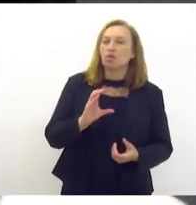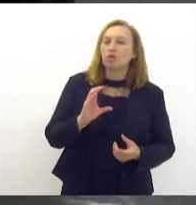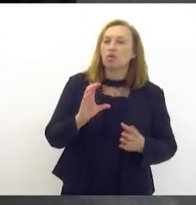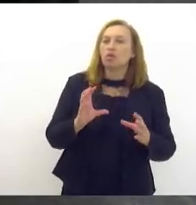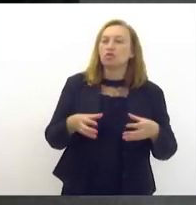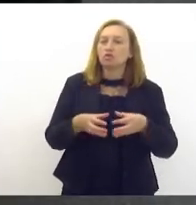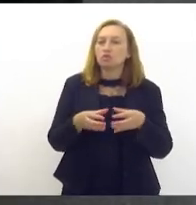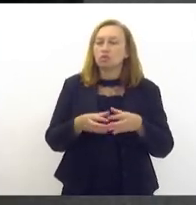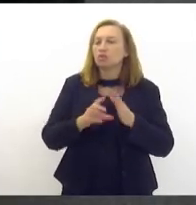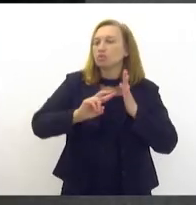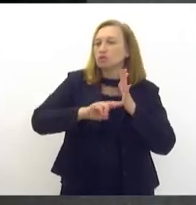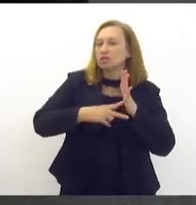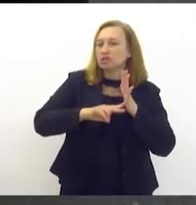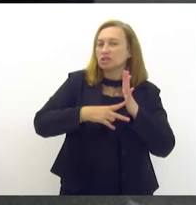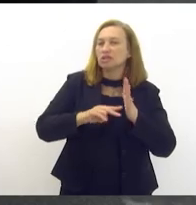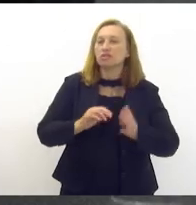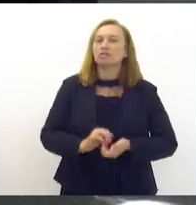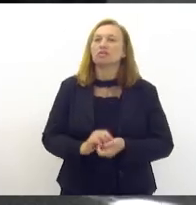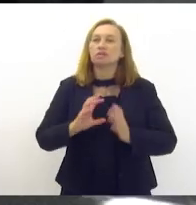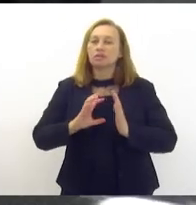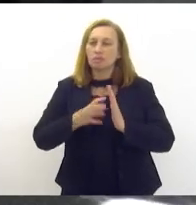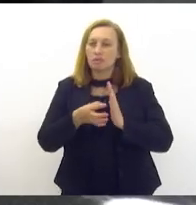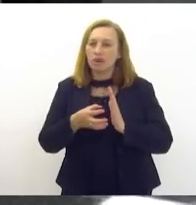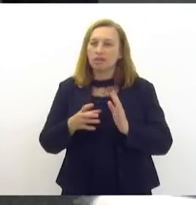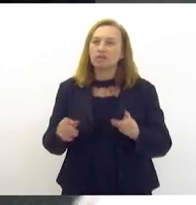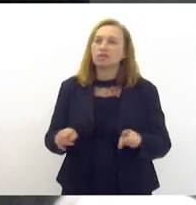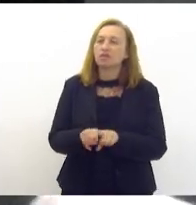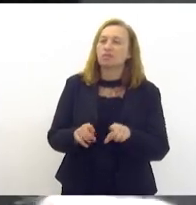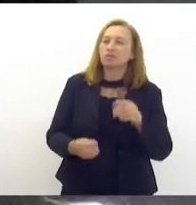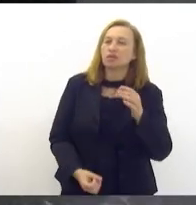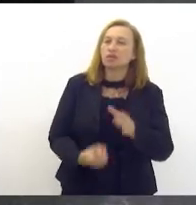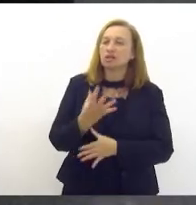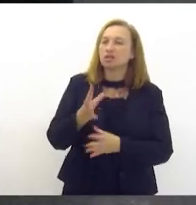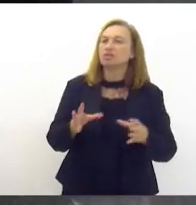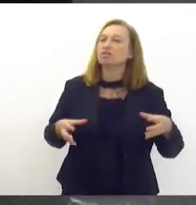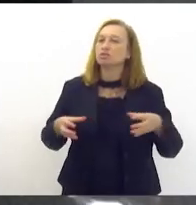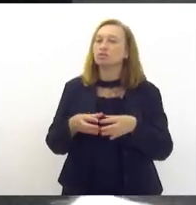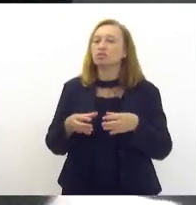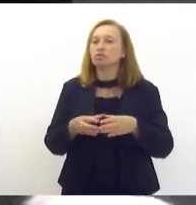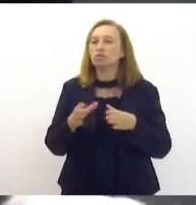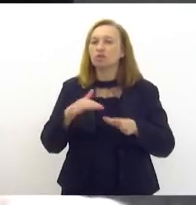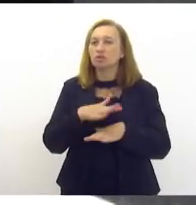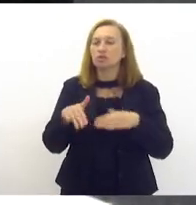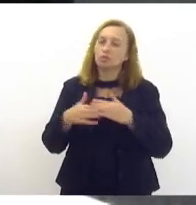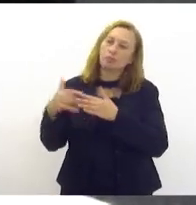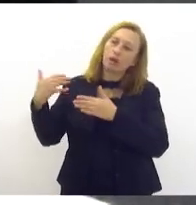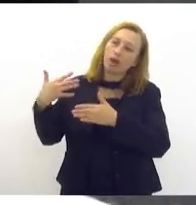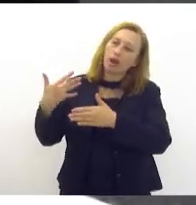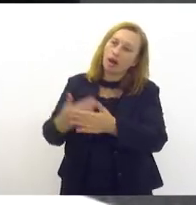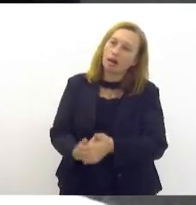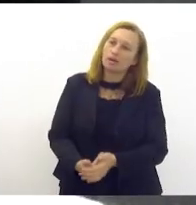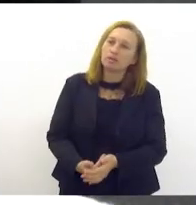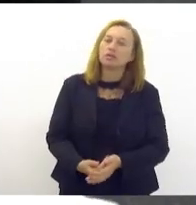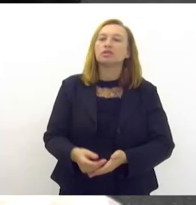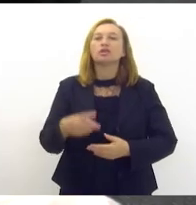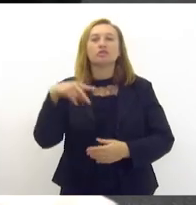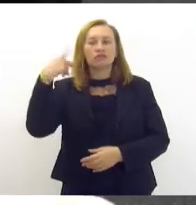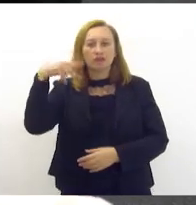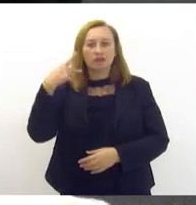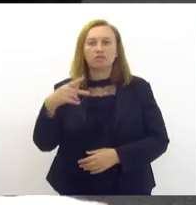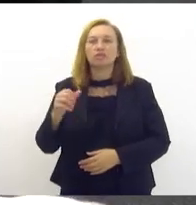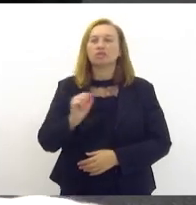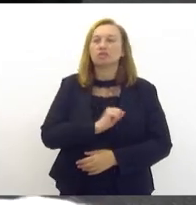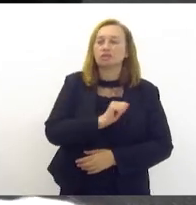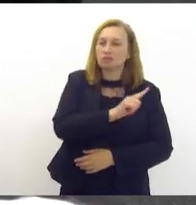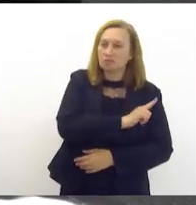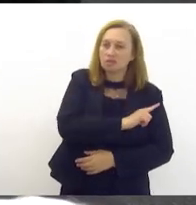sindical, de direções partidárias e de construção coletiva nesses anos todos. Tive a honra de ser vereador na cidade de São Gonçalo,